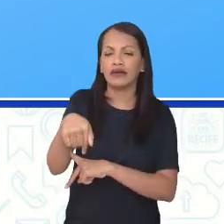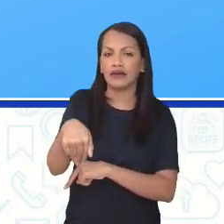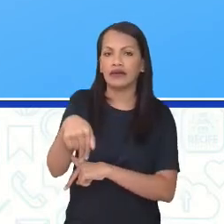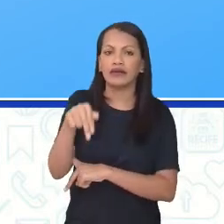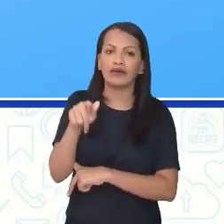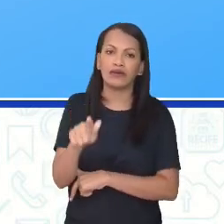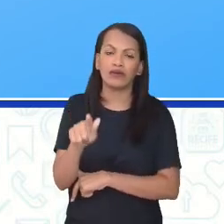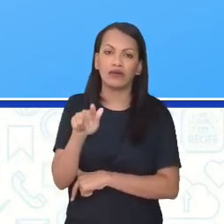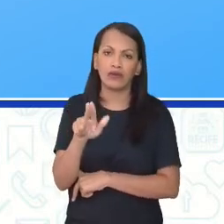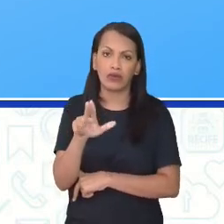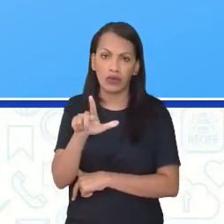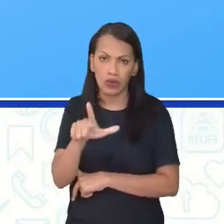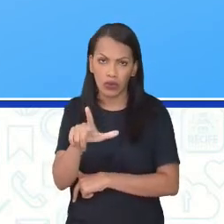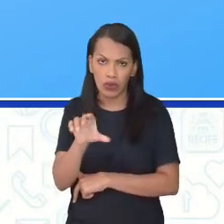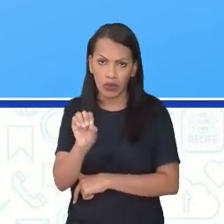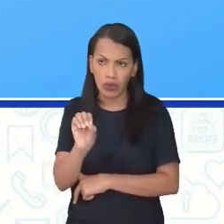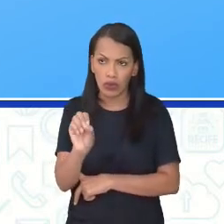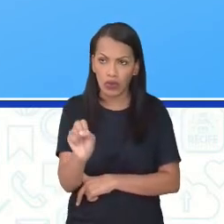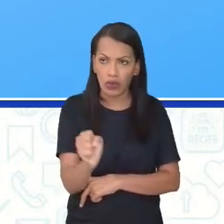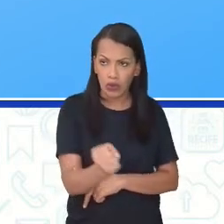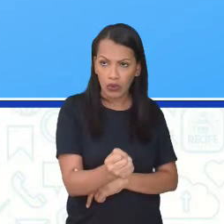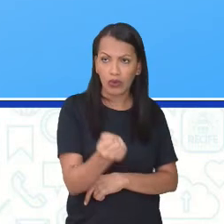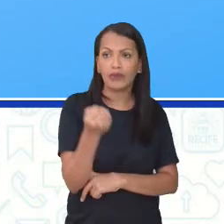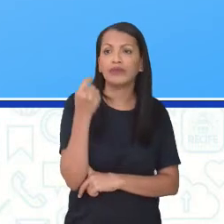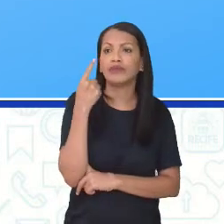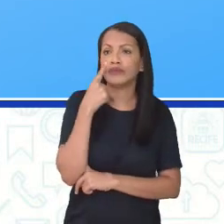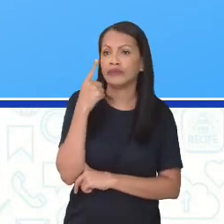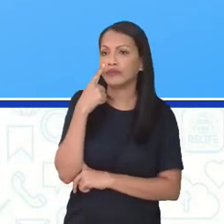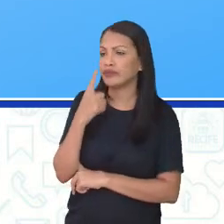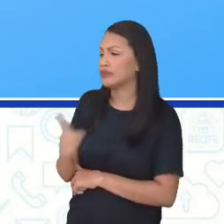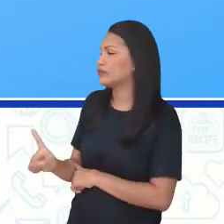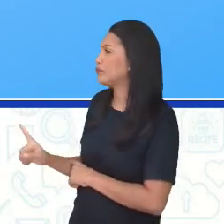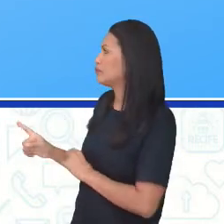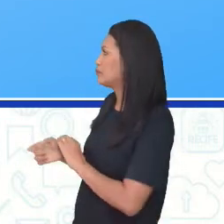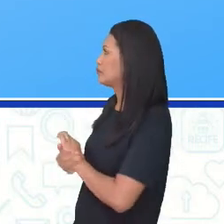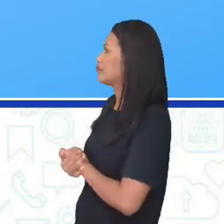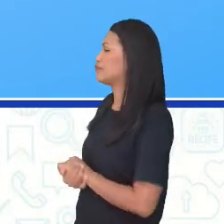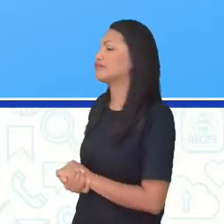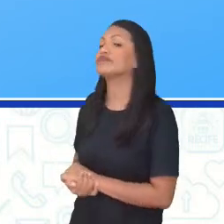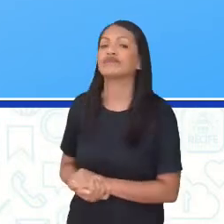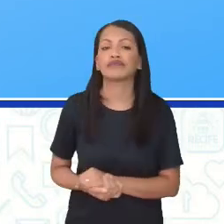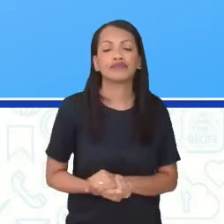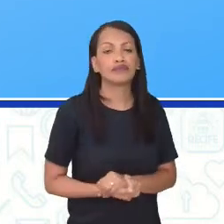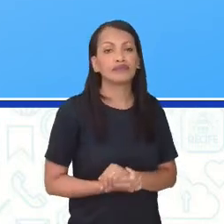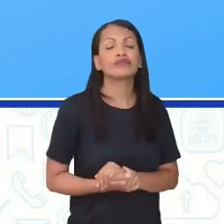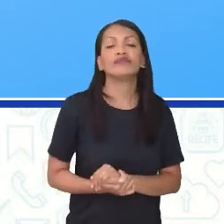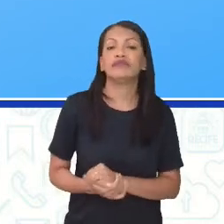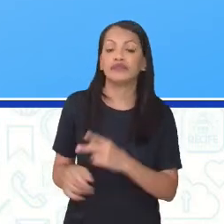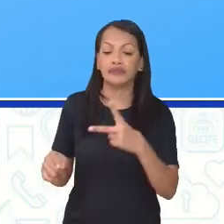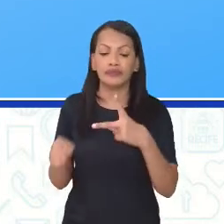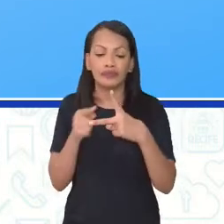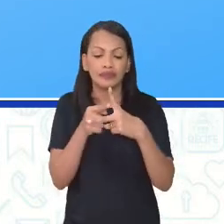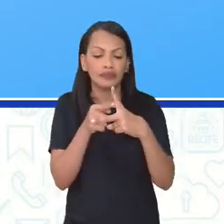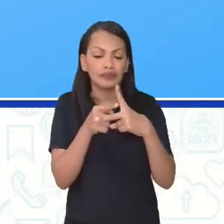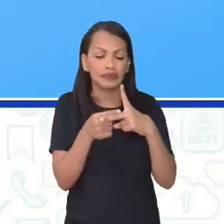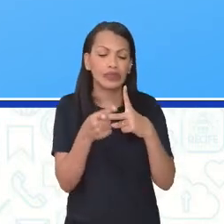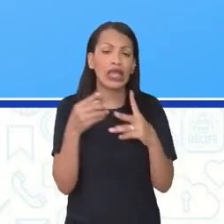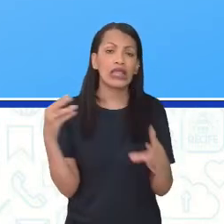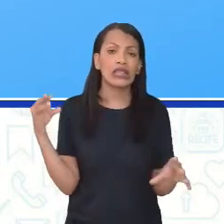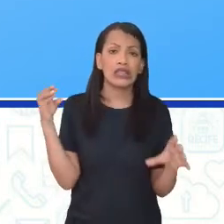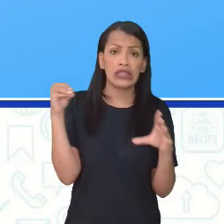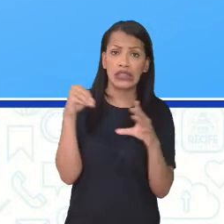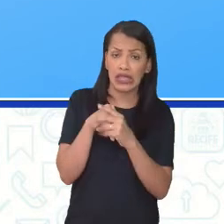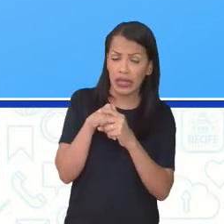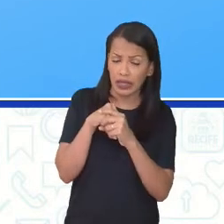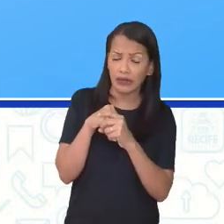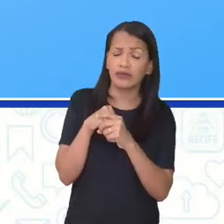tá? Olha, pessoal, esses ângulos é a região interna entre os dois lados. E aí você tem uma